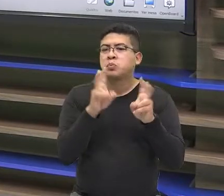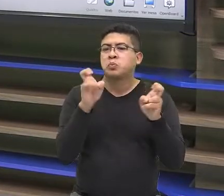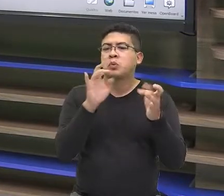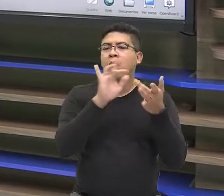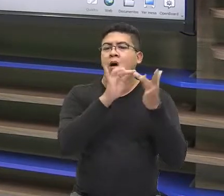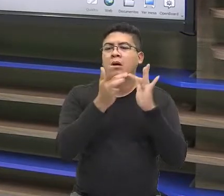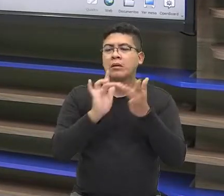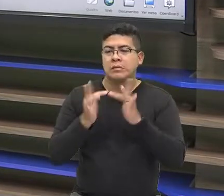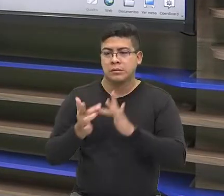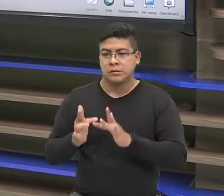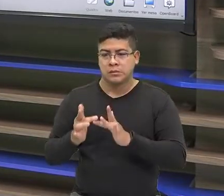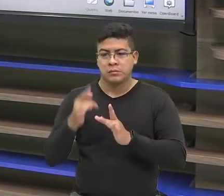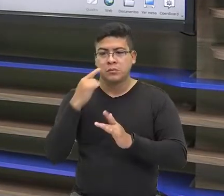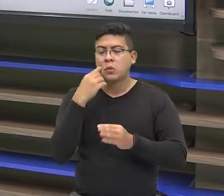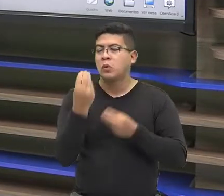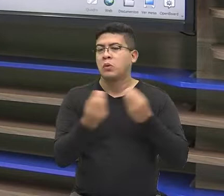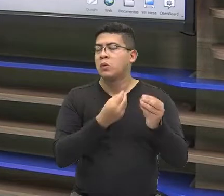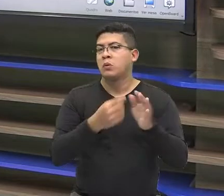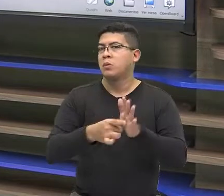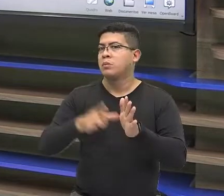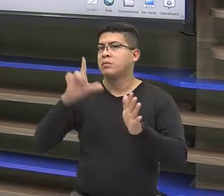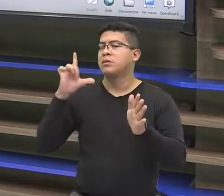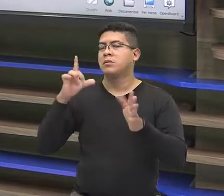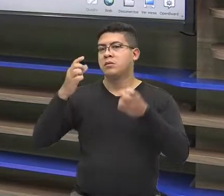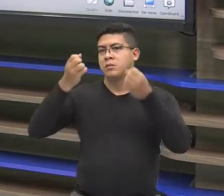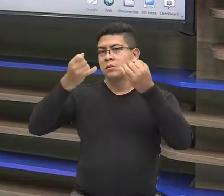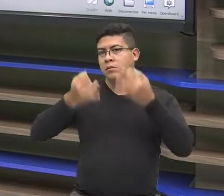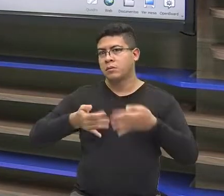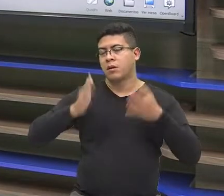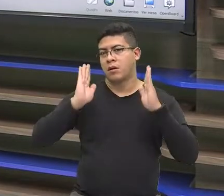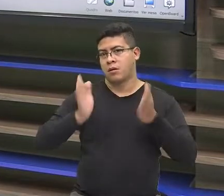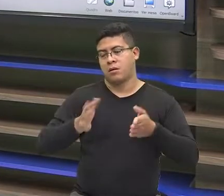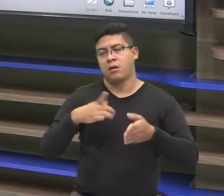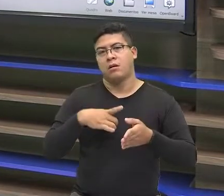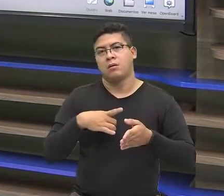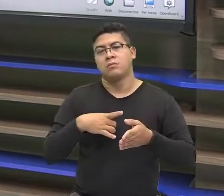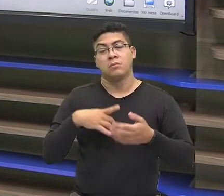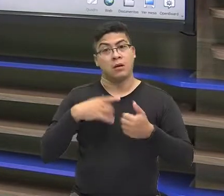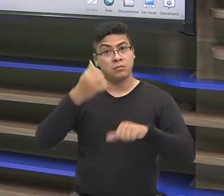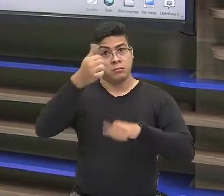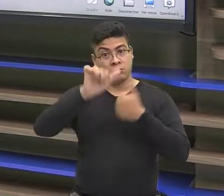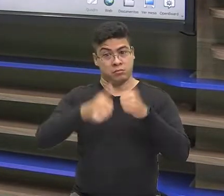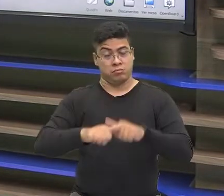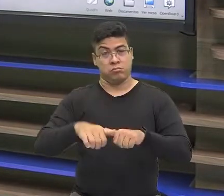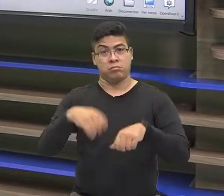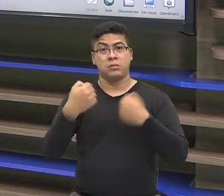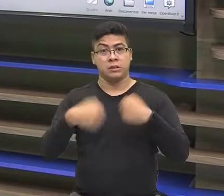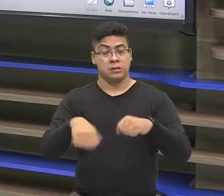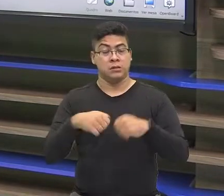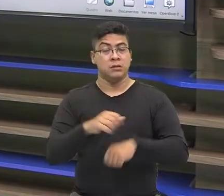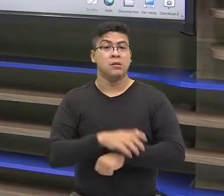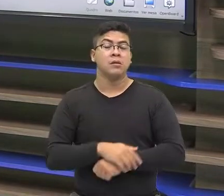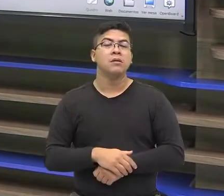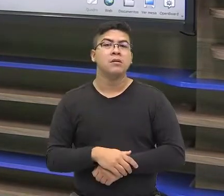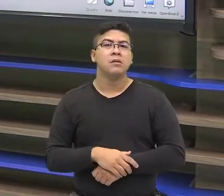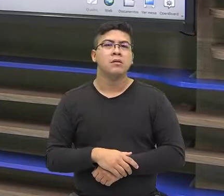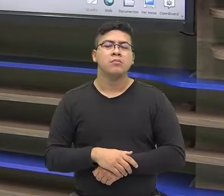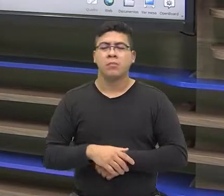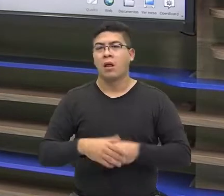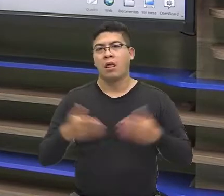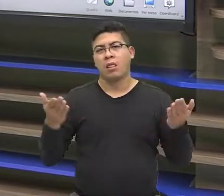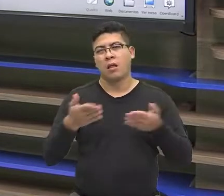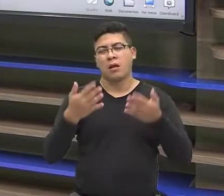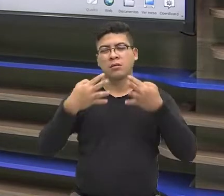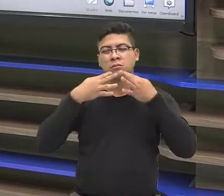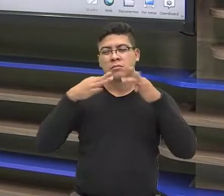aqui anteriormente na aula anterior a respeito de analisar o contexto. Nessa época, o naturalismo,